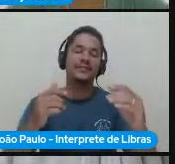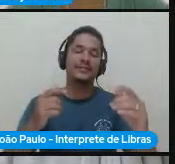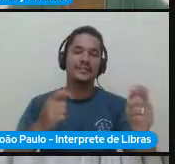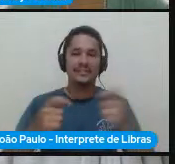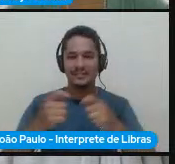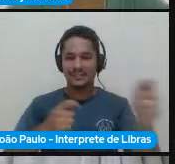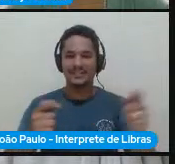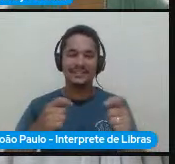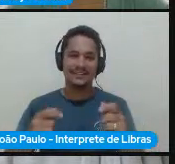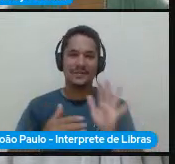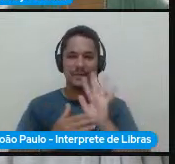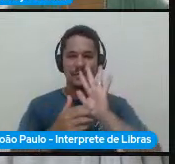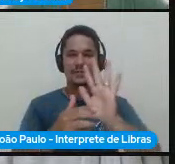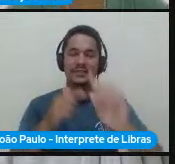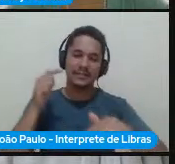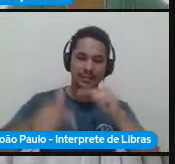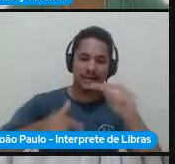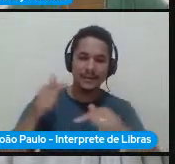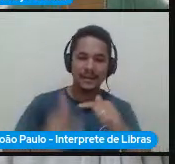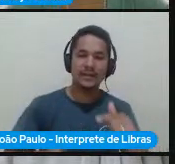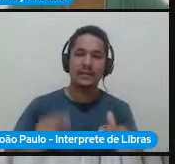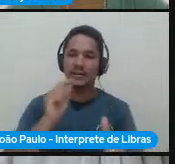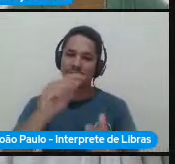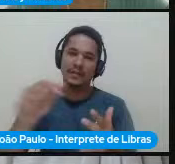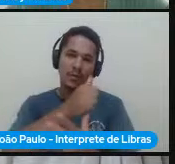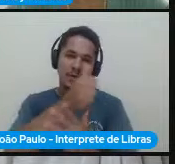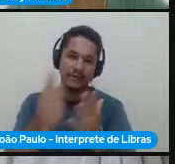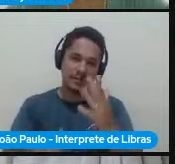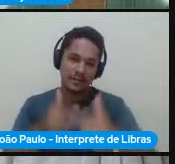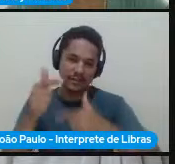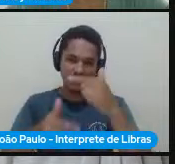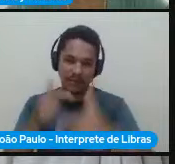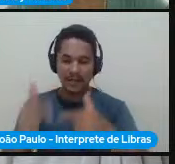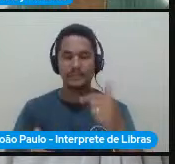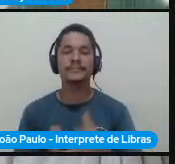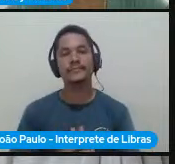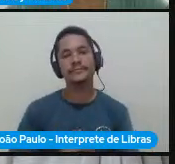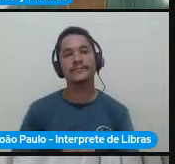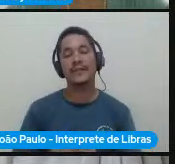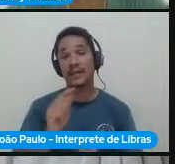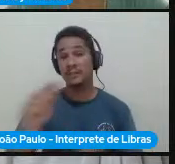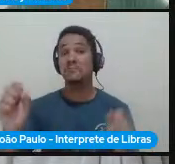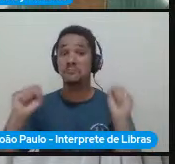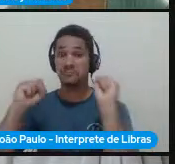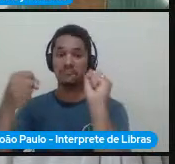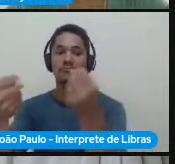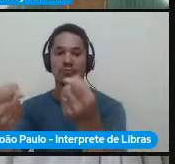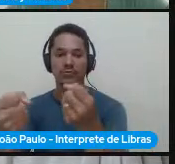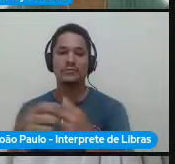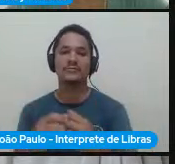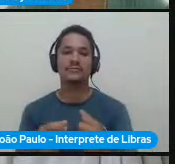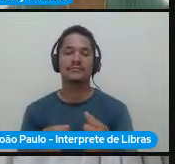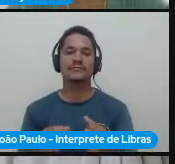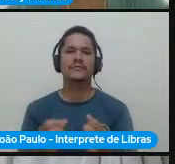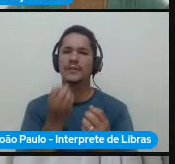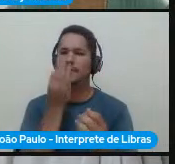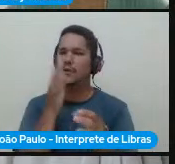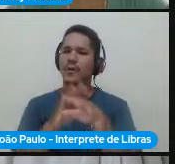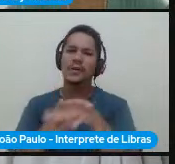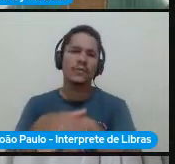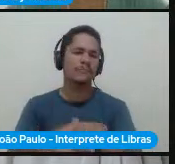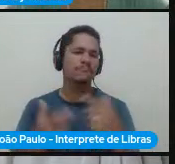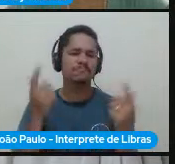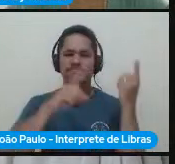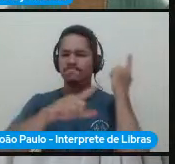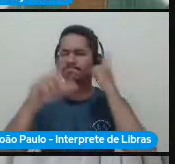para esses qualificados e tão empenhados alunos do EJA. Sucesso a todos, boa noite,